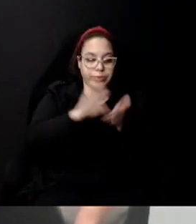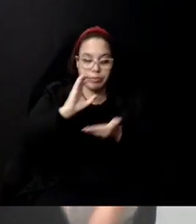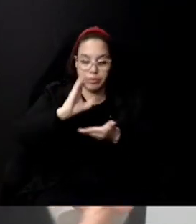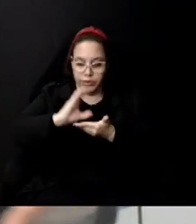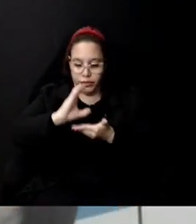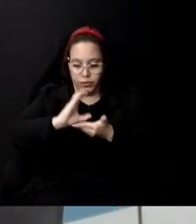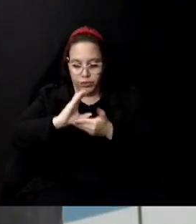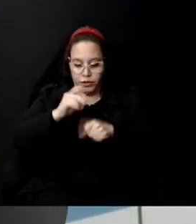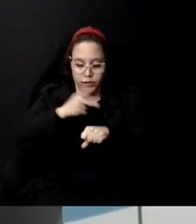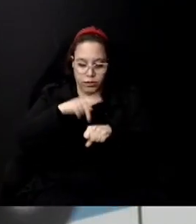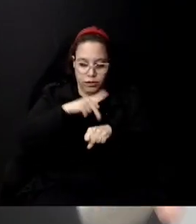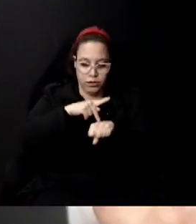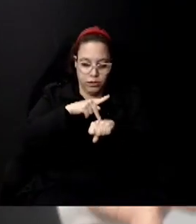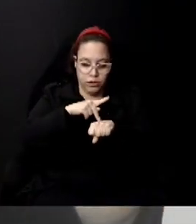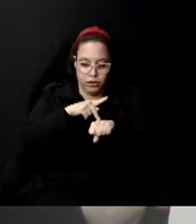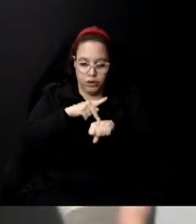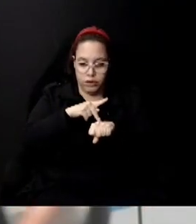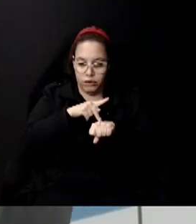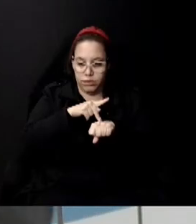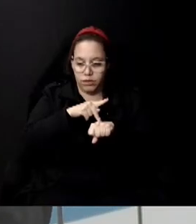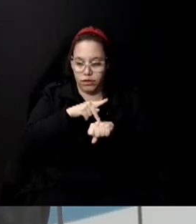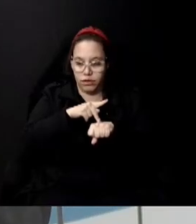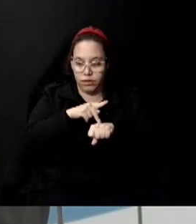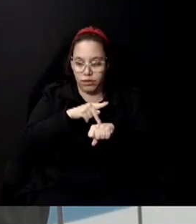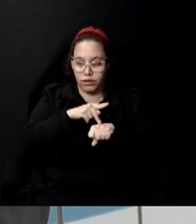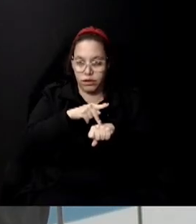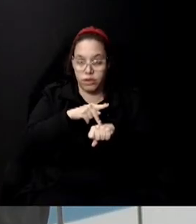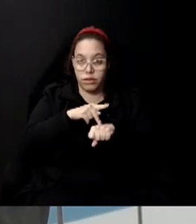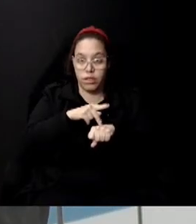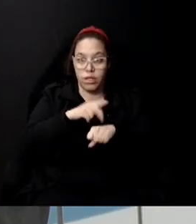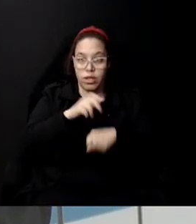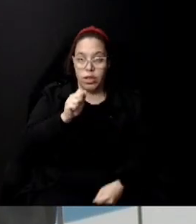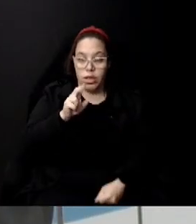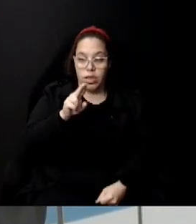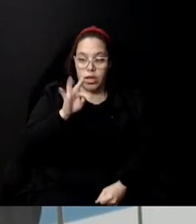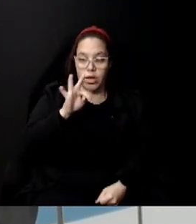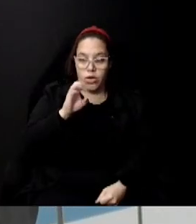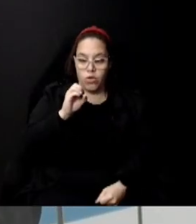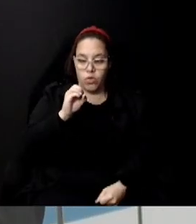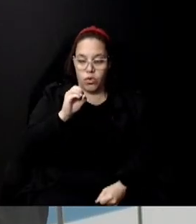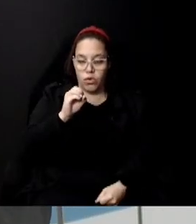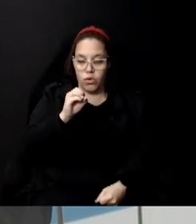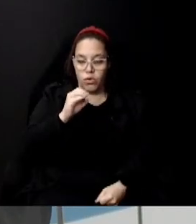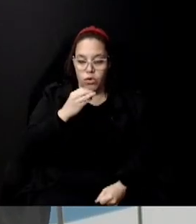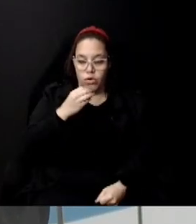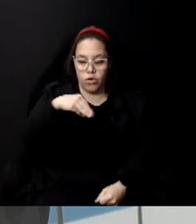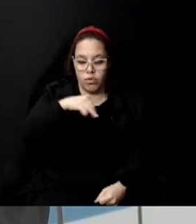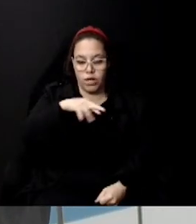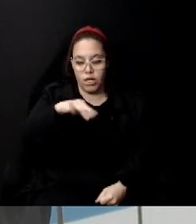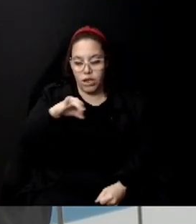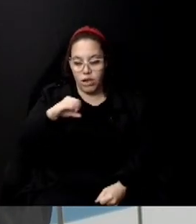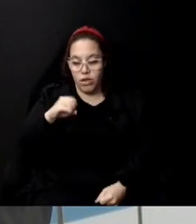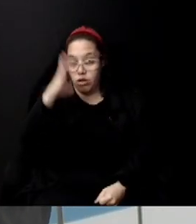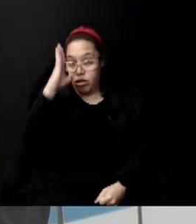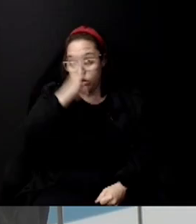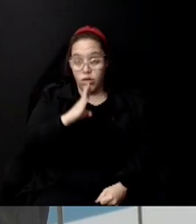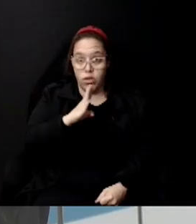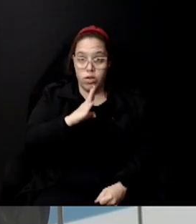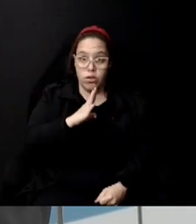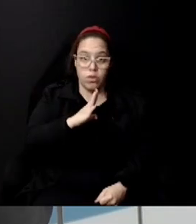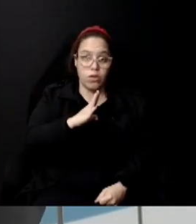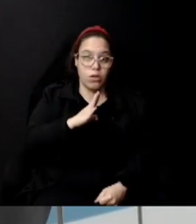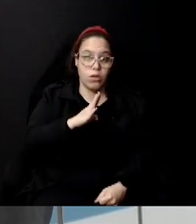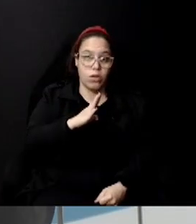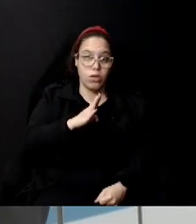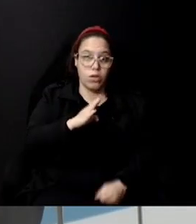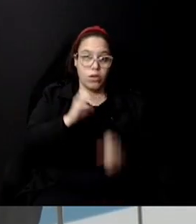membros do Conselho, pelo Alto Comissário das Nações Unidas pelos Direitos Humanos, a gente teve um brasileiro que foi Alto Comissário das Nações Unidas para os